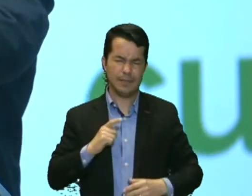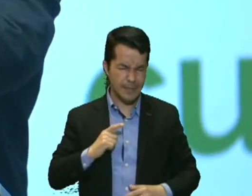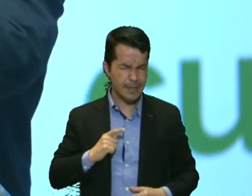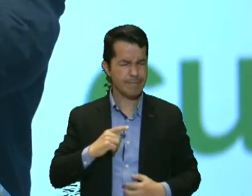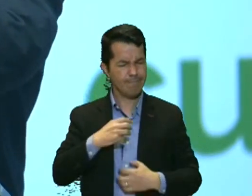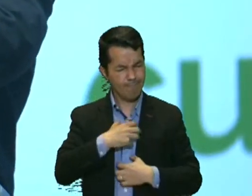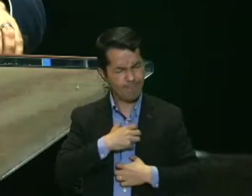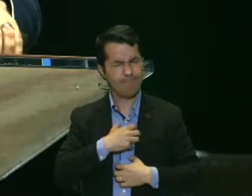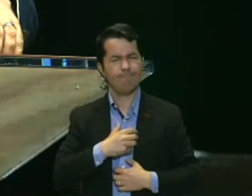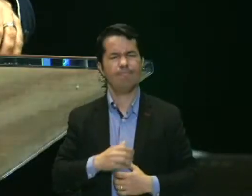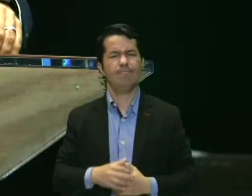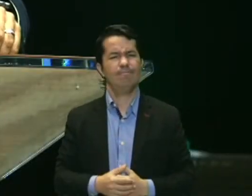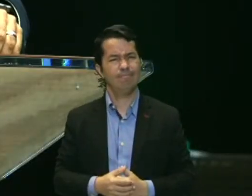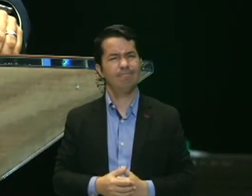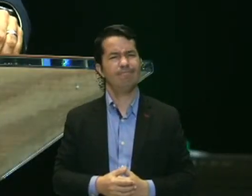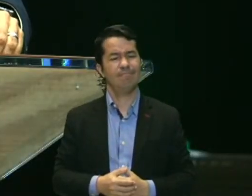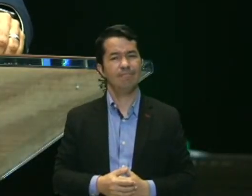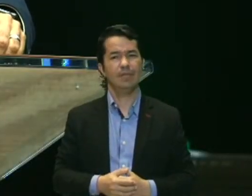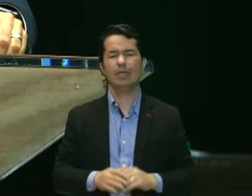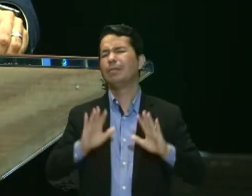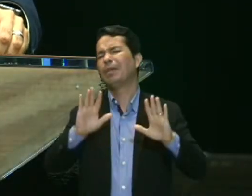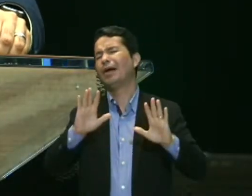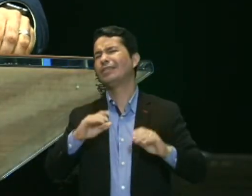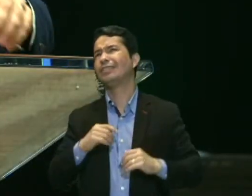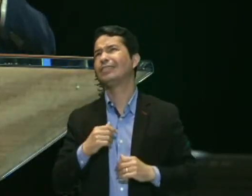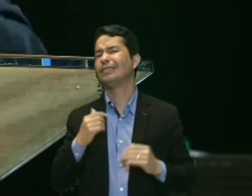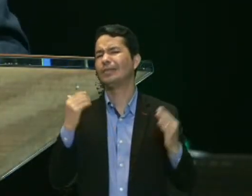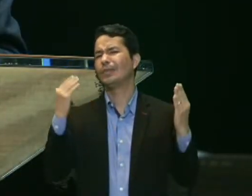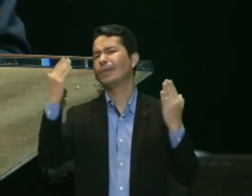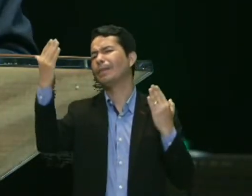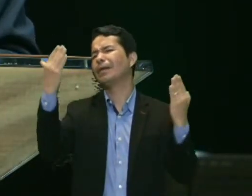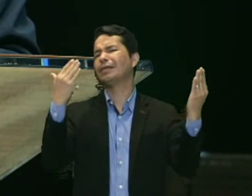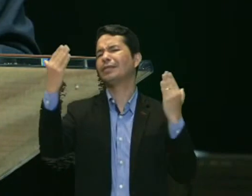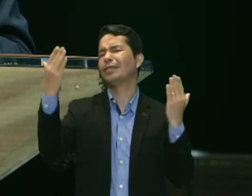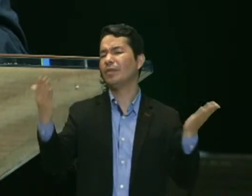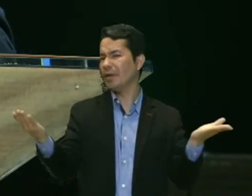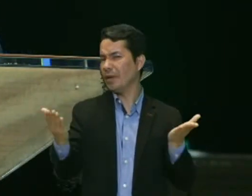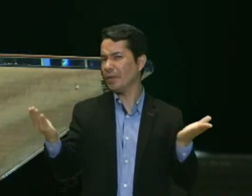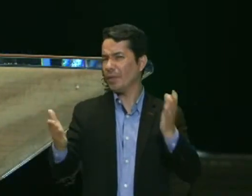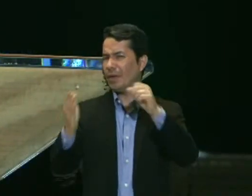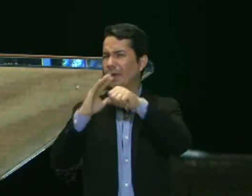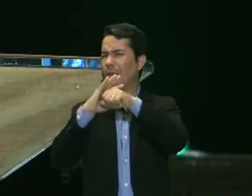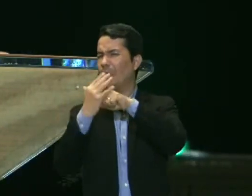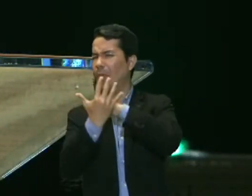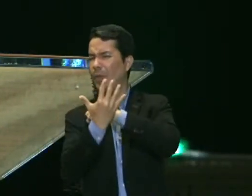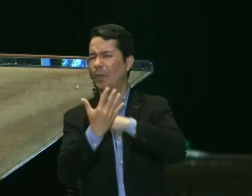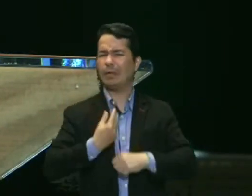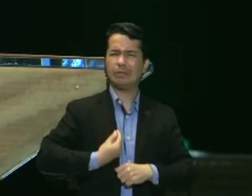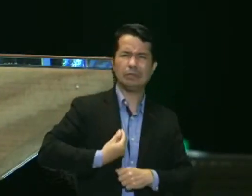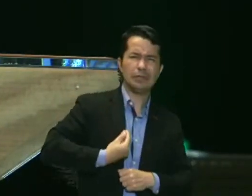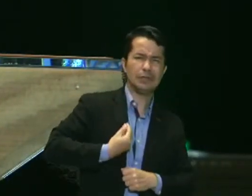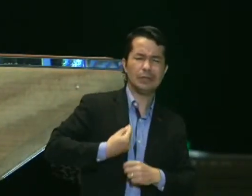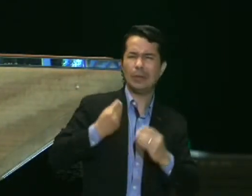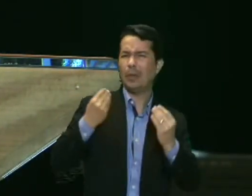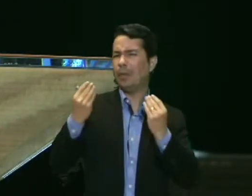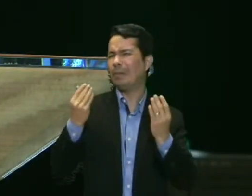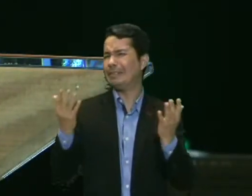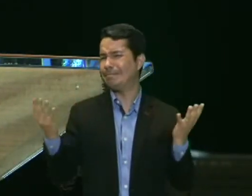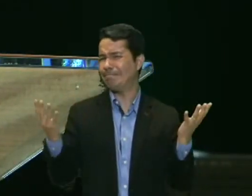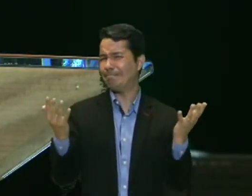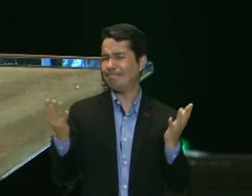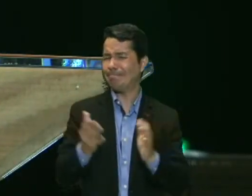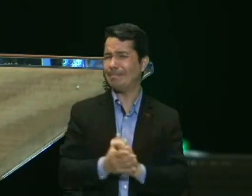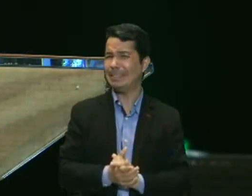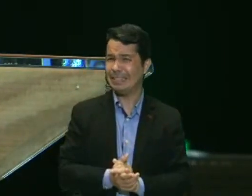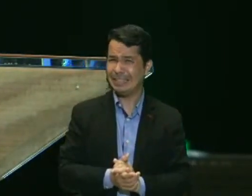Nessa realidade que nós estamos vivendo, queridos. Primeiro, se suas ações têm sido